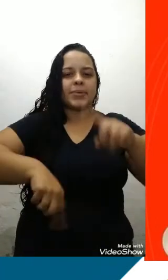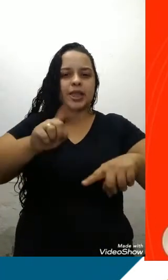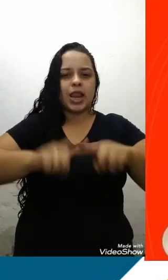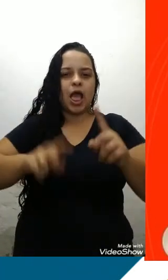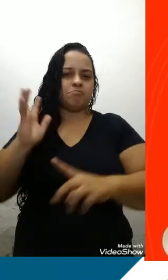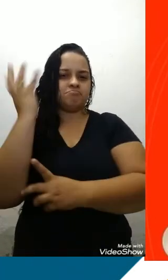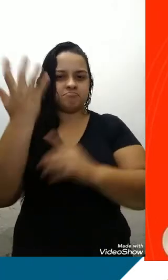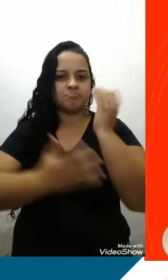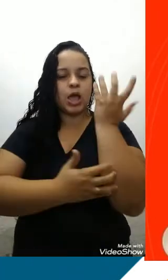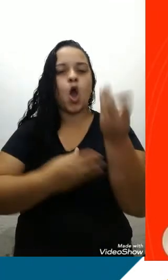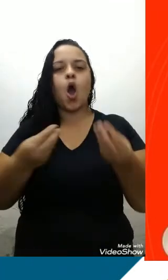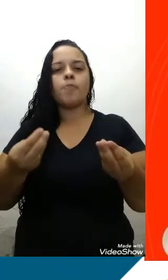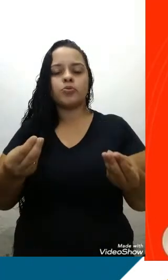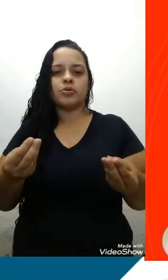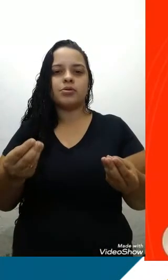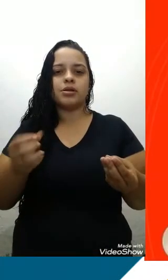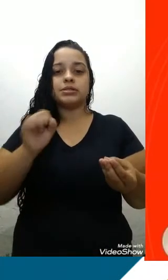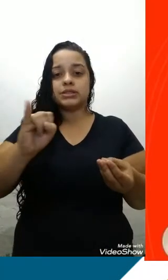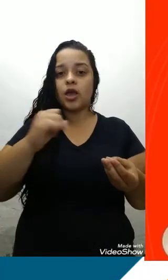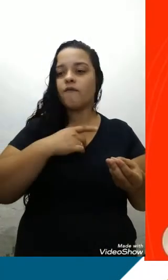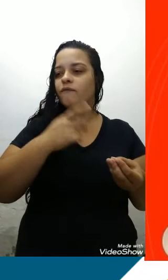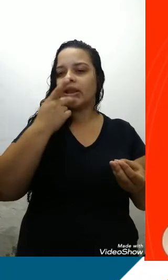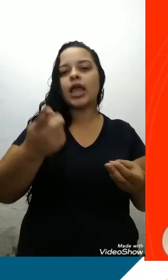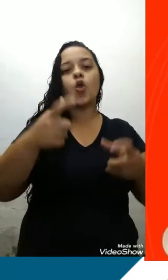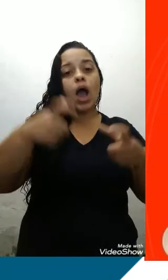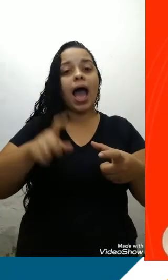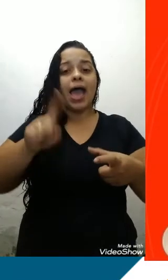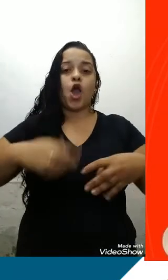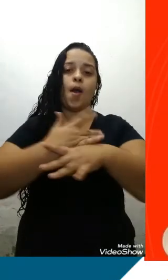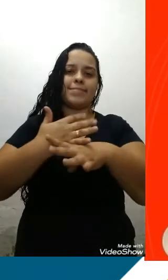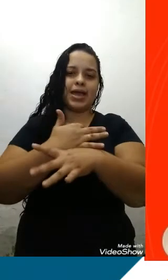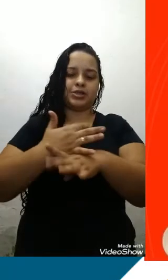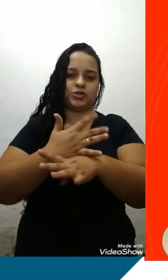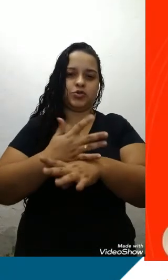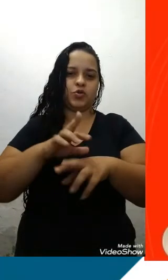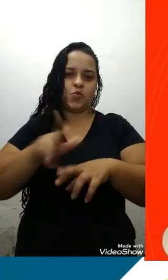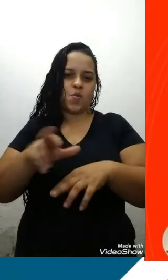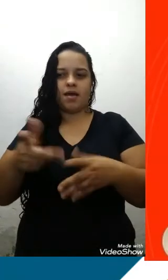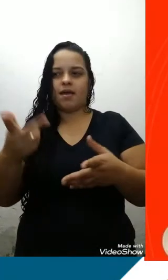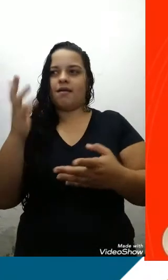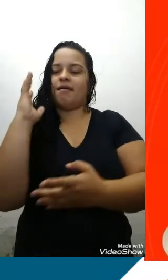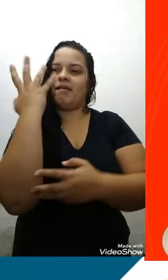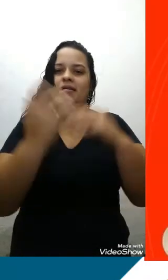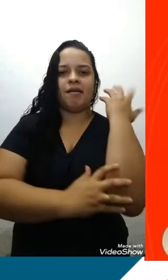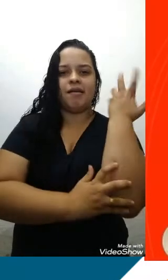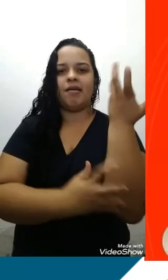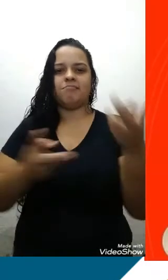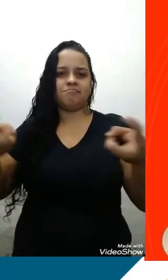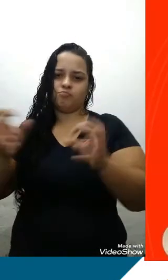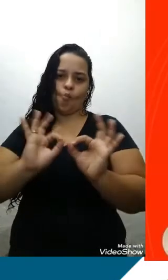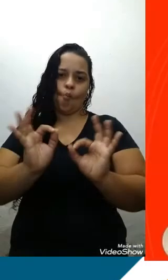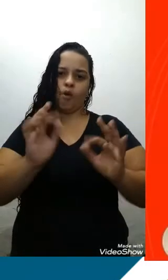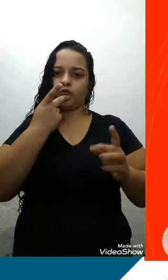vê que eles estão falando de um lugar que é um centro de comércio, e não necessariamente de exploração de